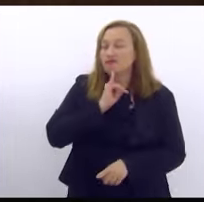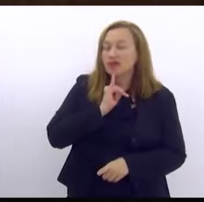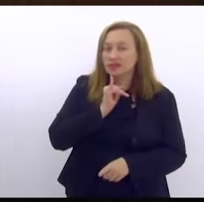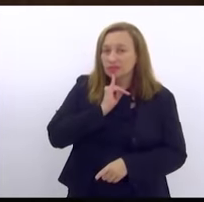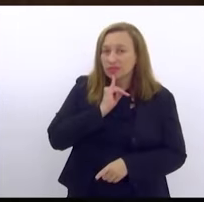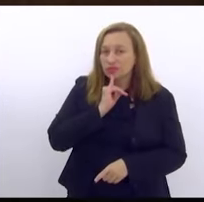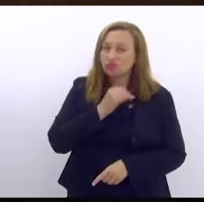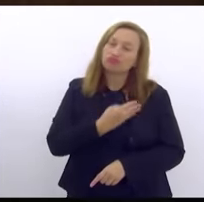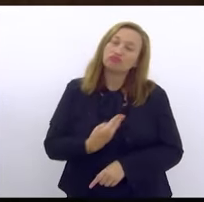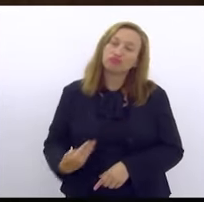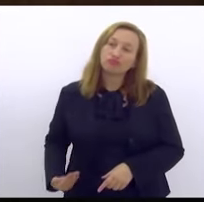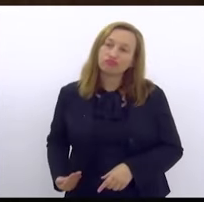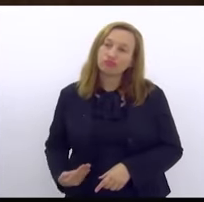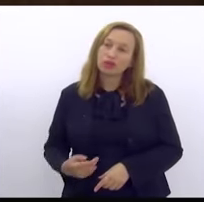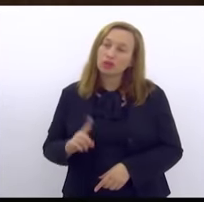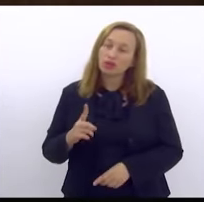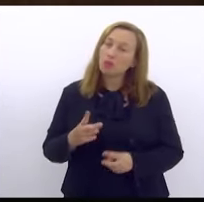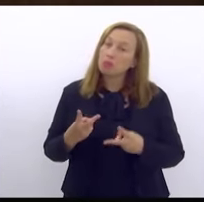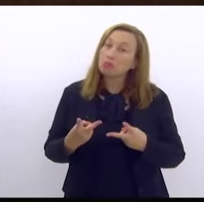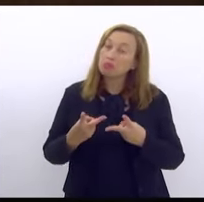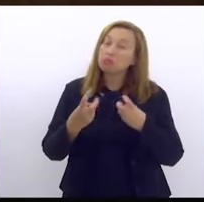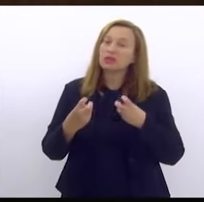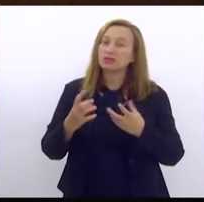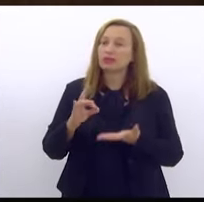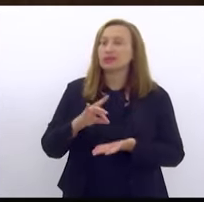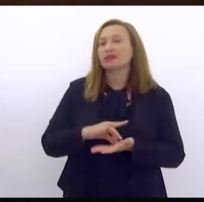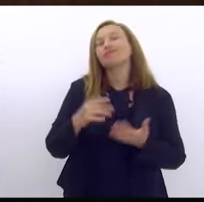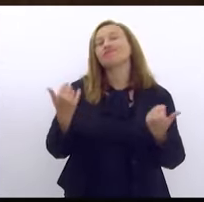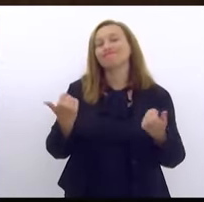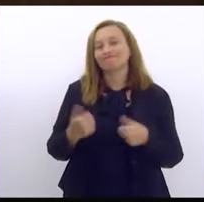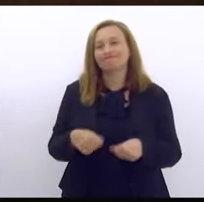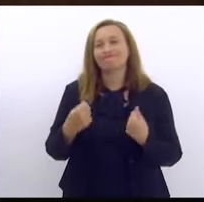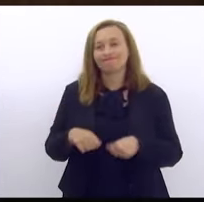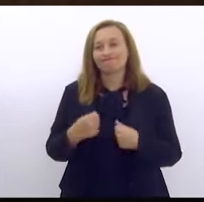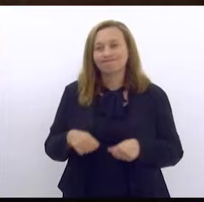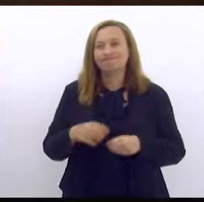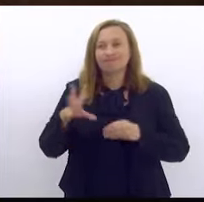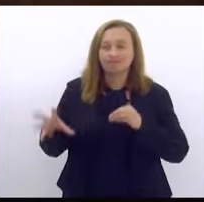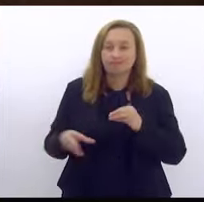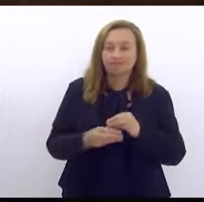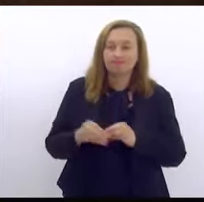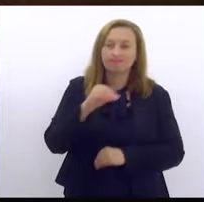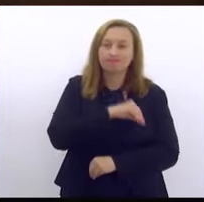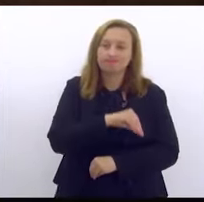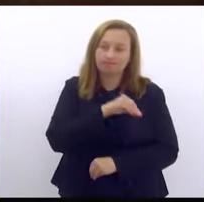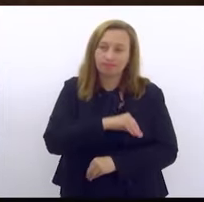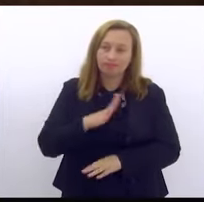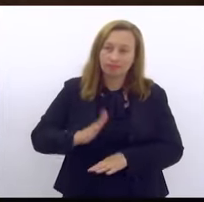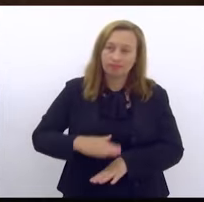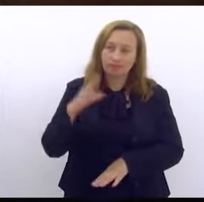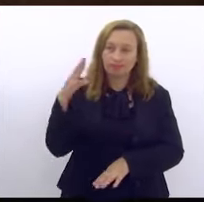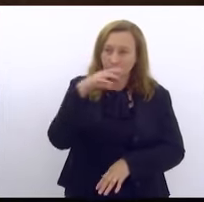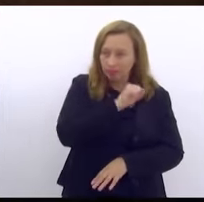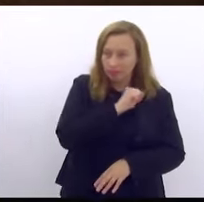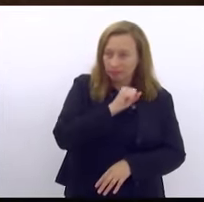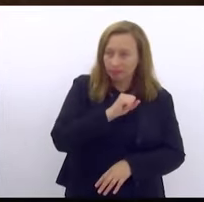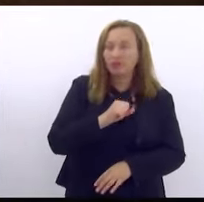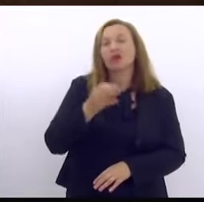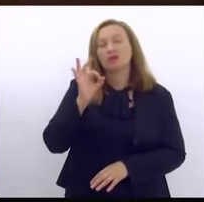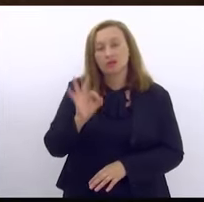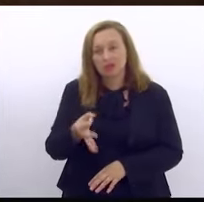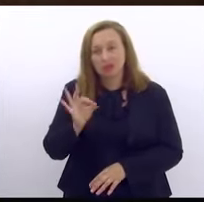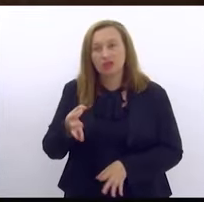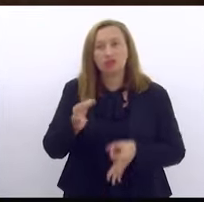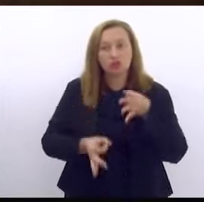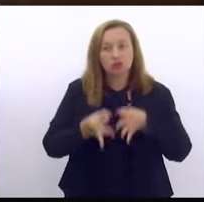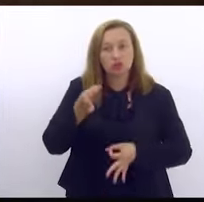ainda o governador não se tocou dessa realidade, da necessidade de se aplicar o mais rápido possível o piso salarial, que é o mais correto, o mais